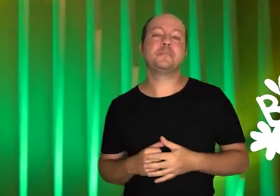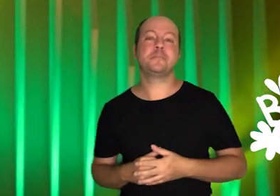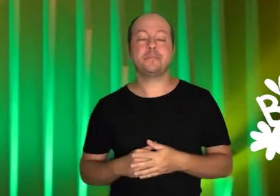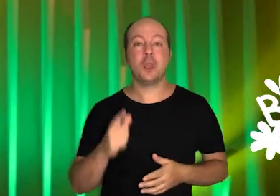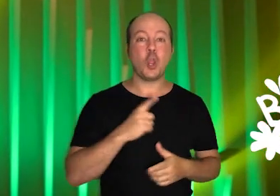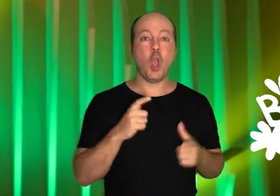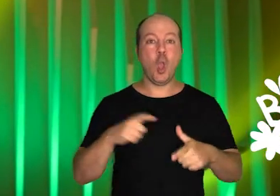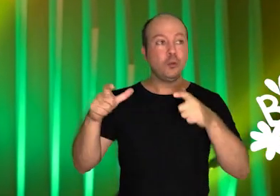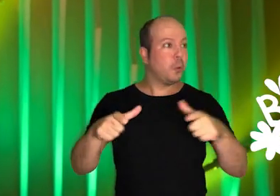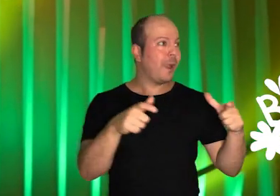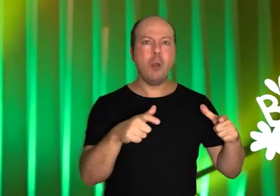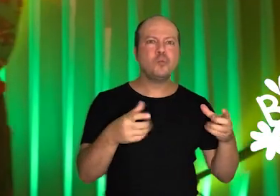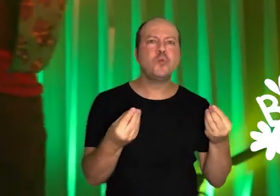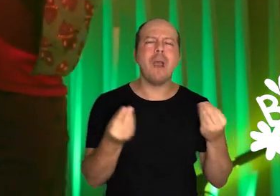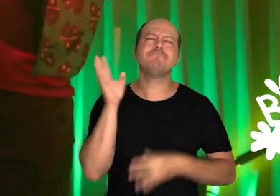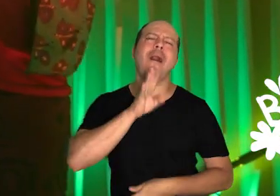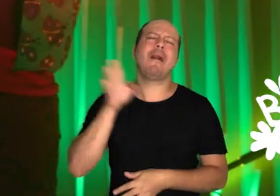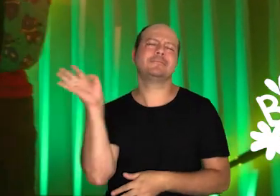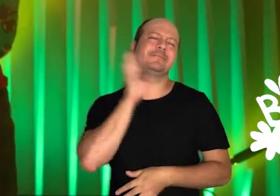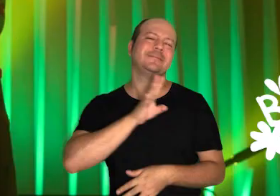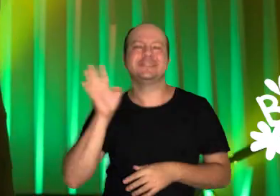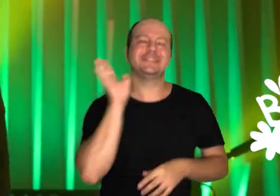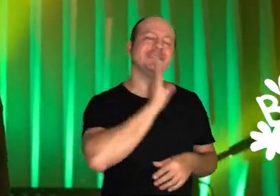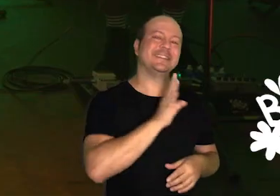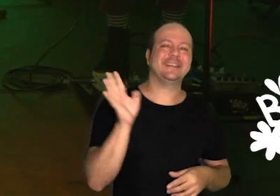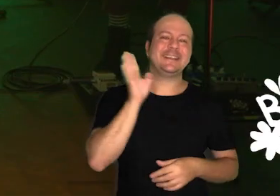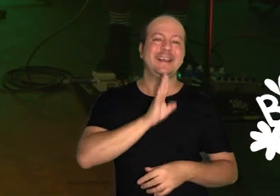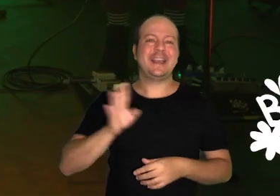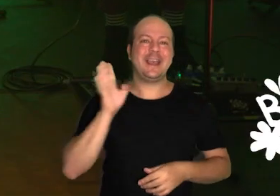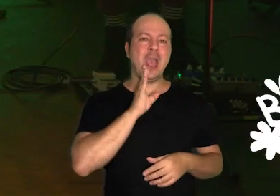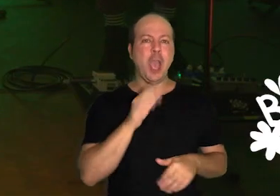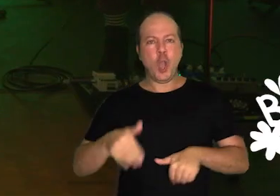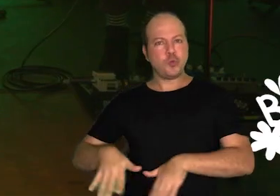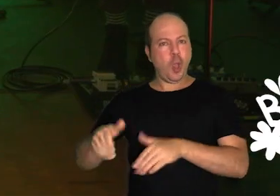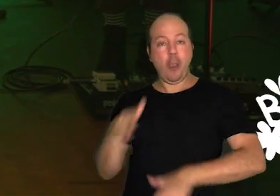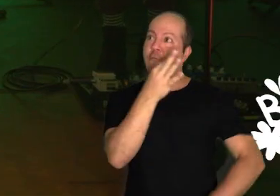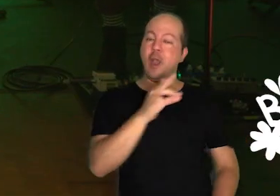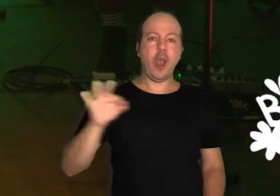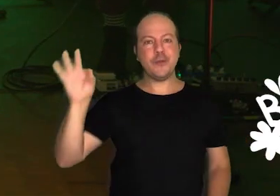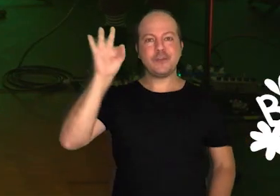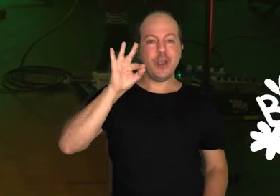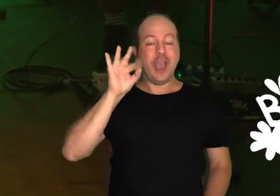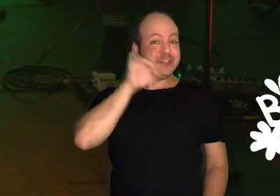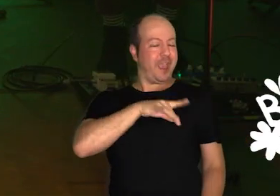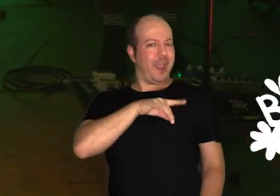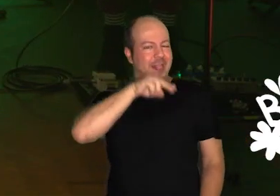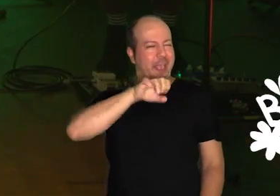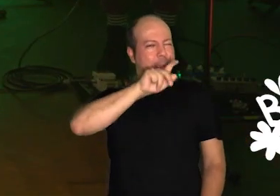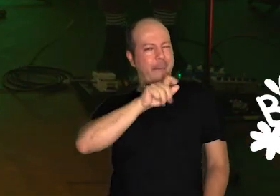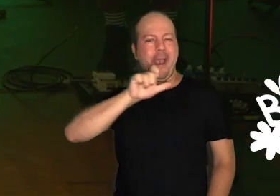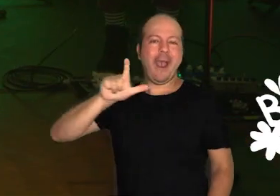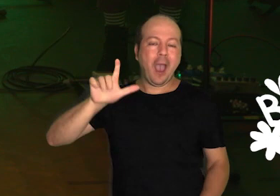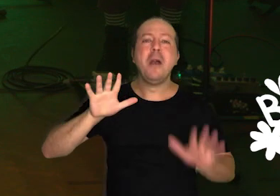muito lugar que é tão legal. Au, au, au, au, au, Caribe, Andes, França, Chile, Nepal. Au,